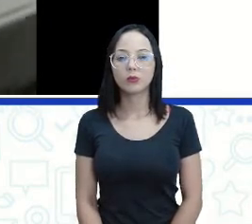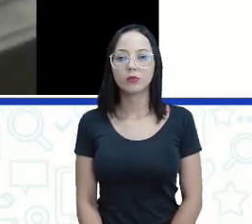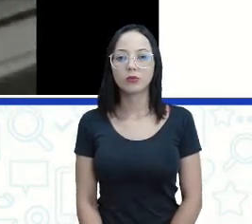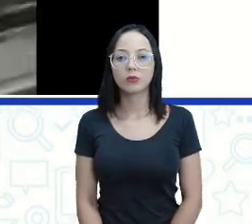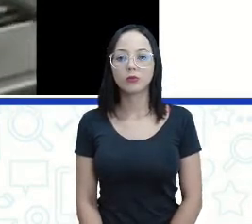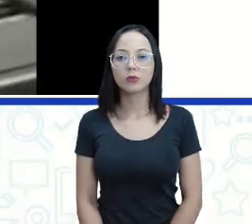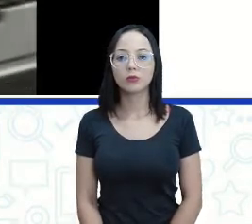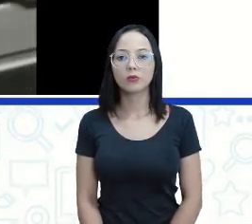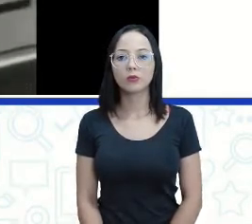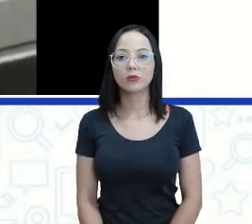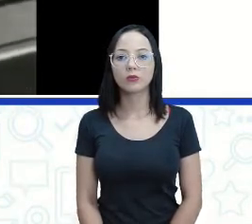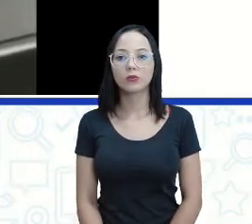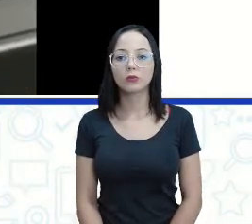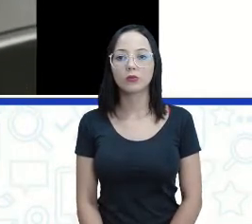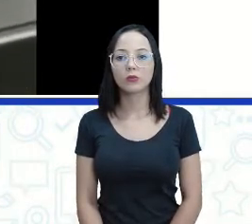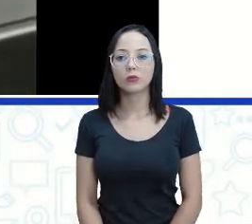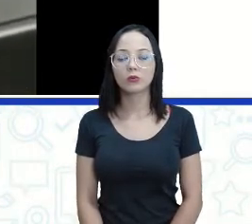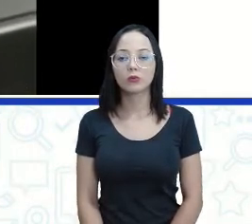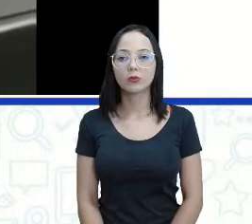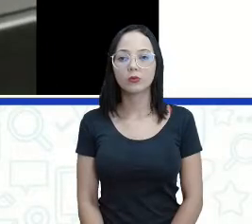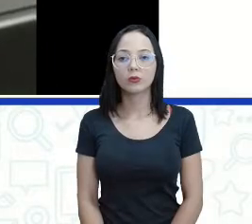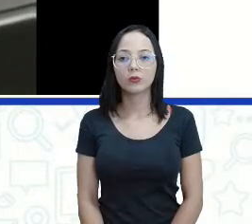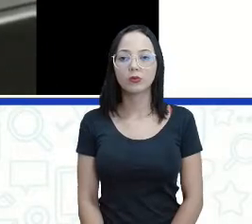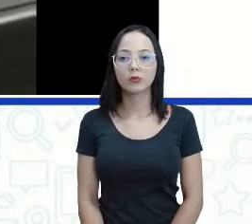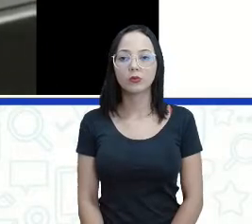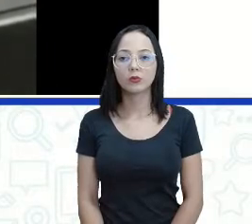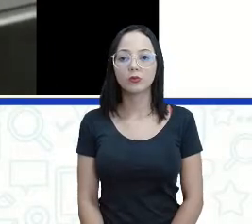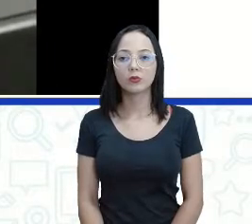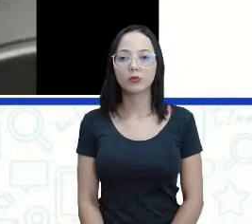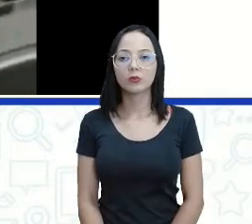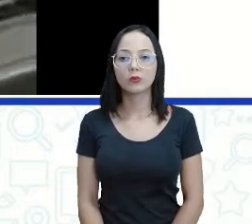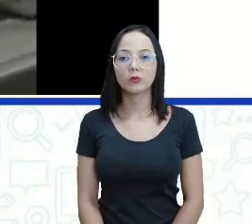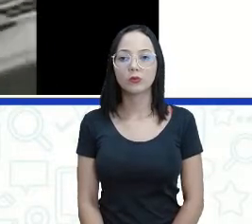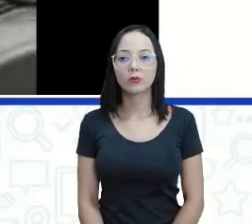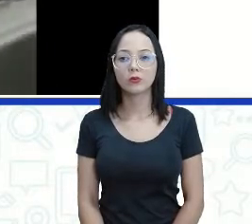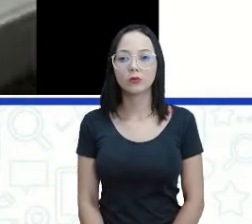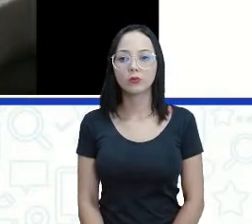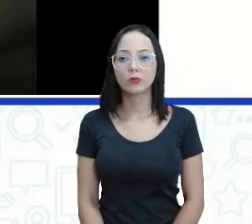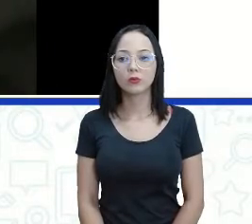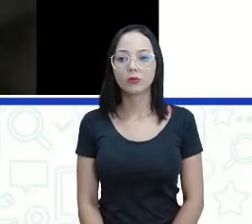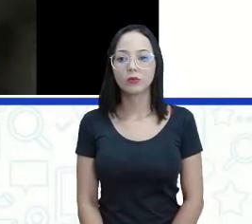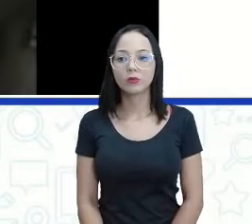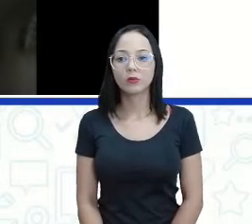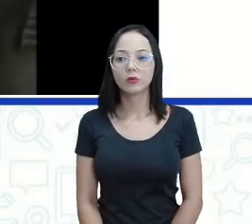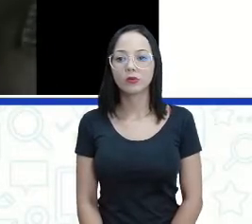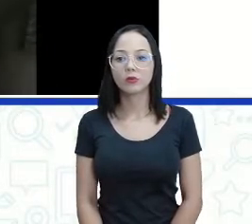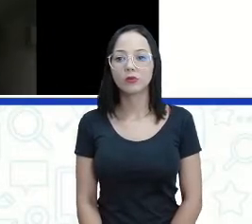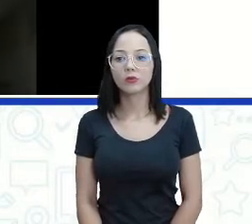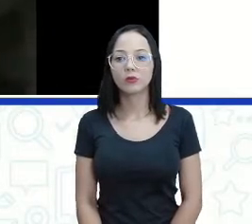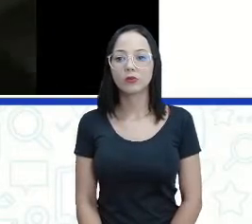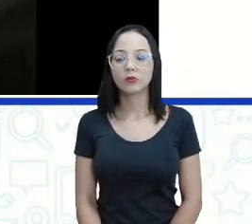Trouble on bench 5. Check on the nut tightness. Nuts coming through loose on bench 5. Attention, foreman.